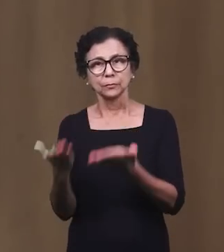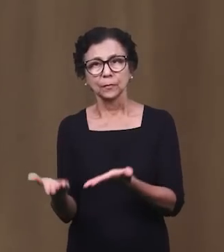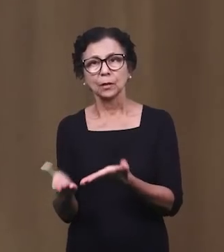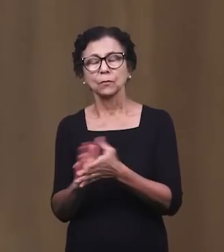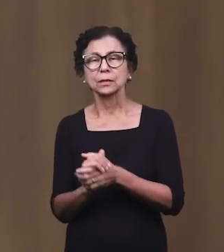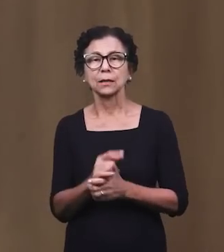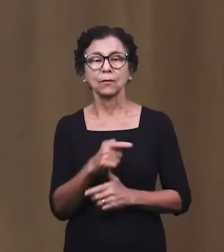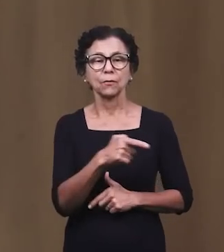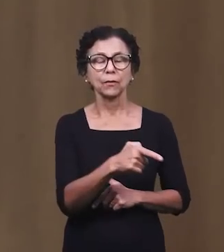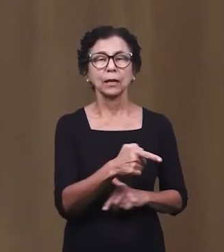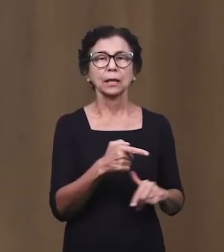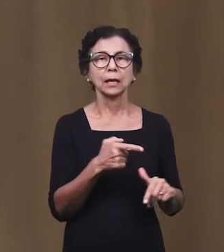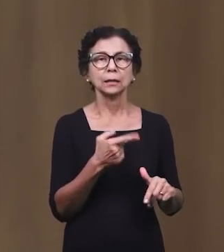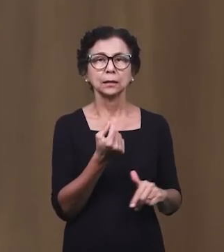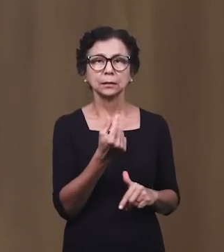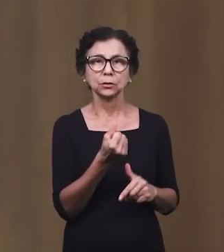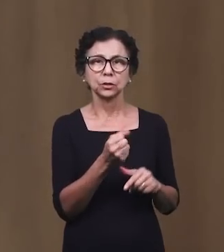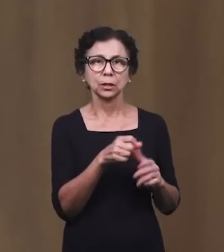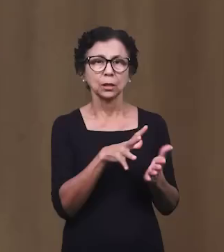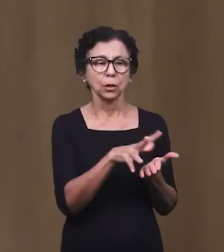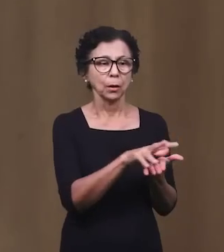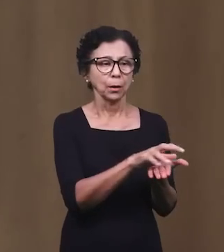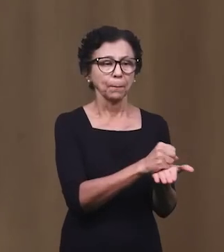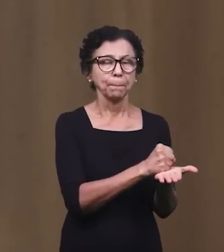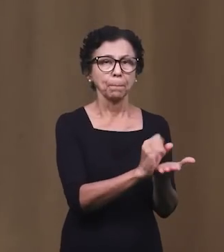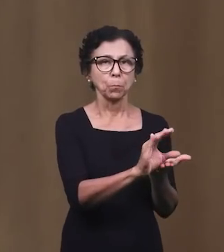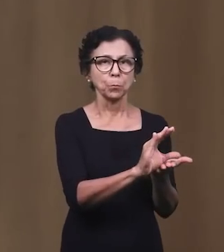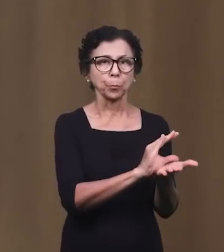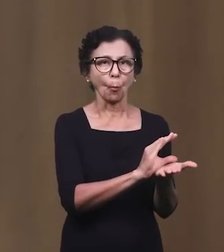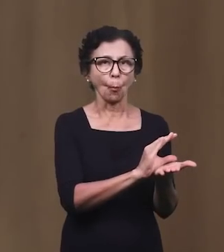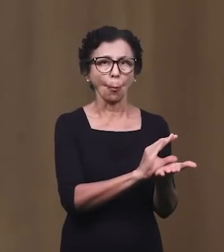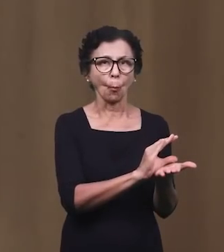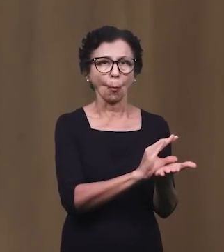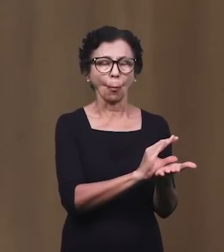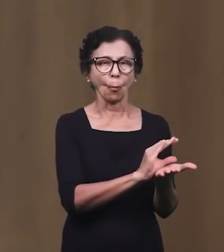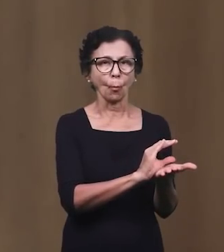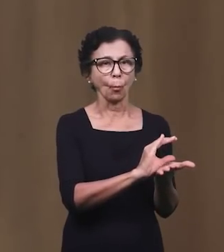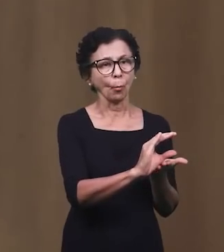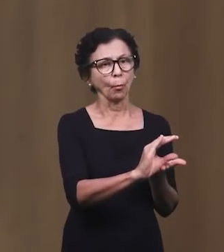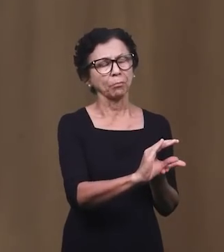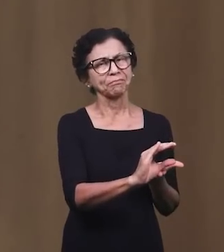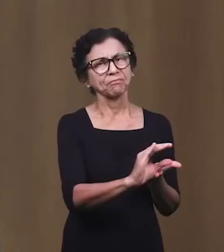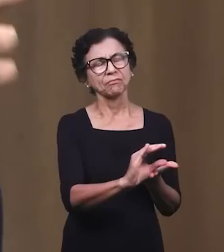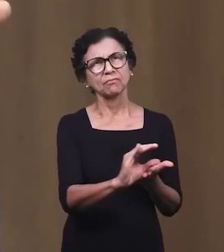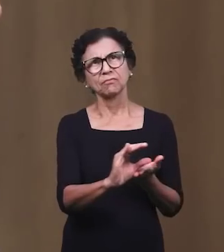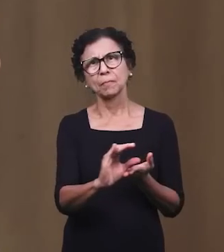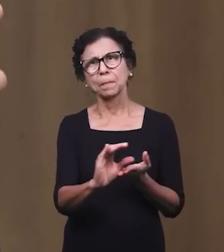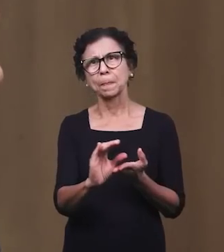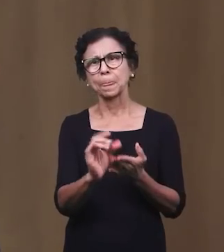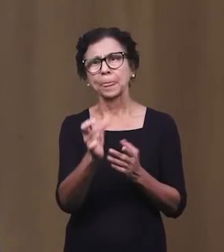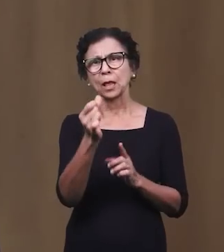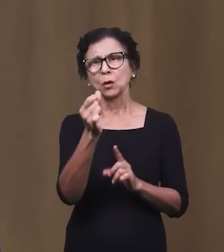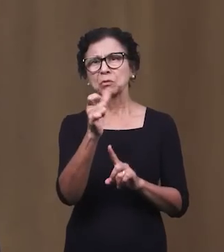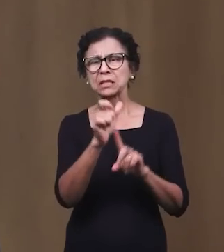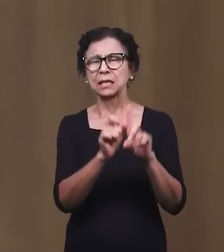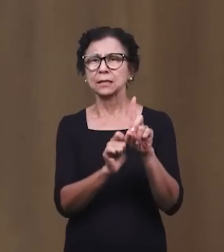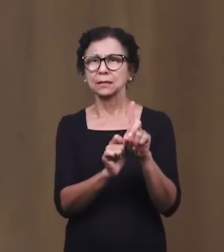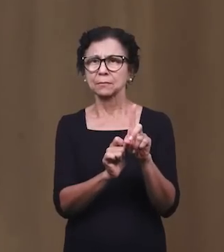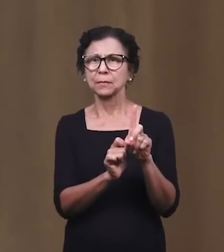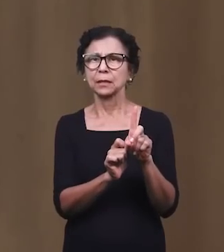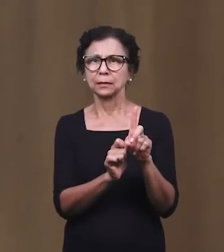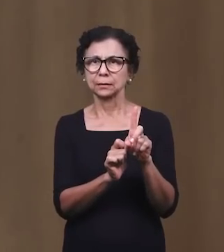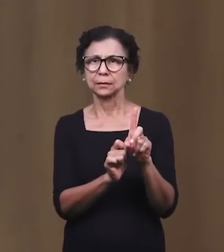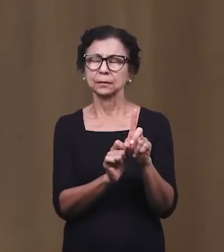recorrer a essa reserva emergencial. O valor estimado hoje em dia para uma boa reserva seriam 6 meses do seu custo de vida.